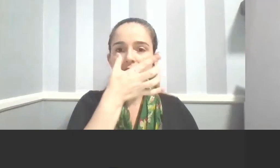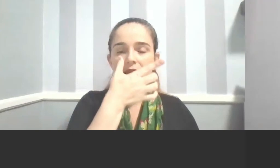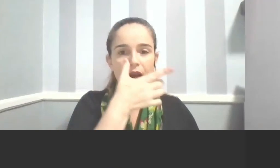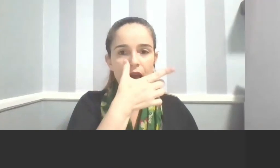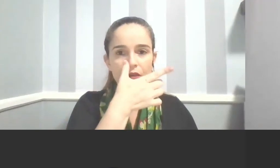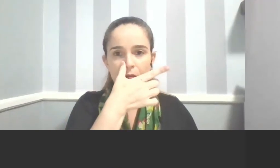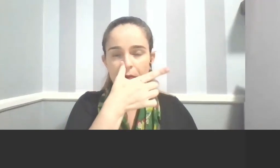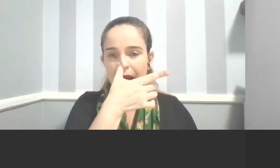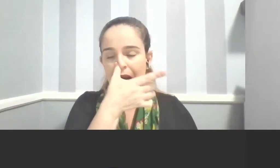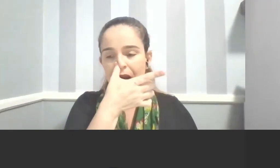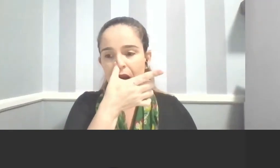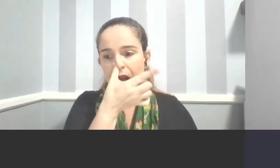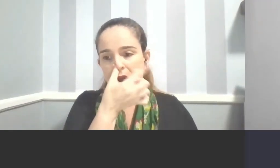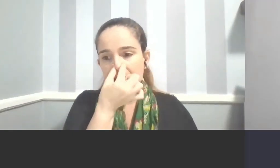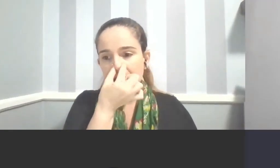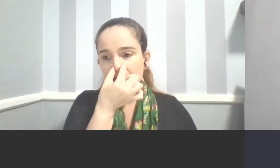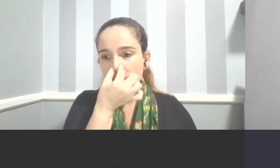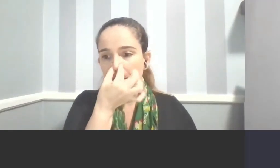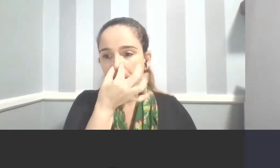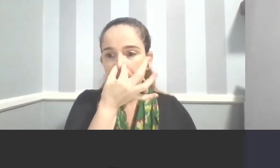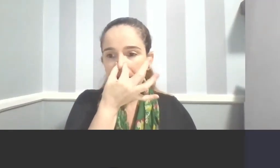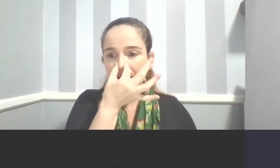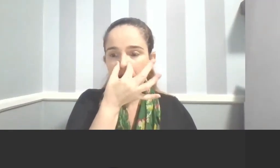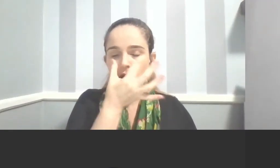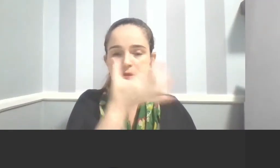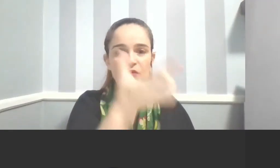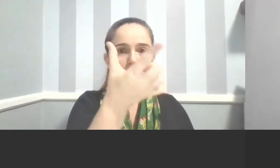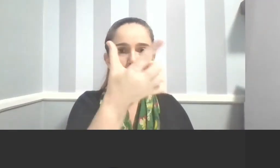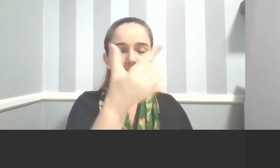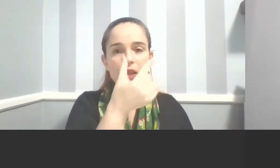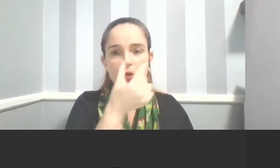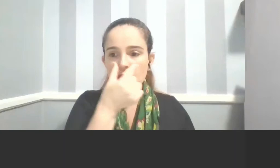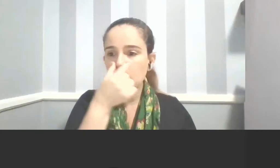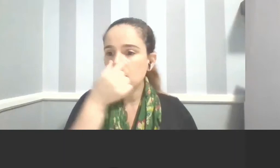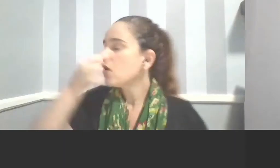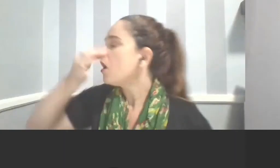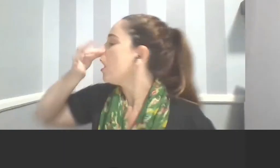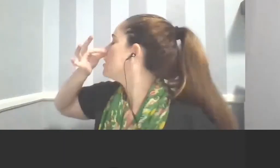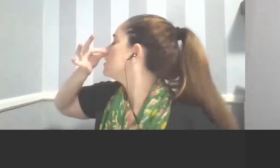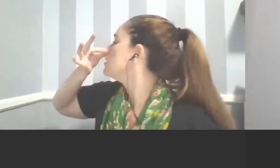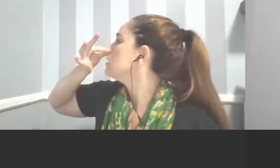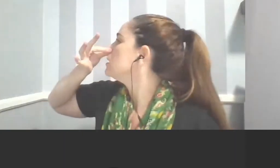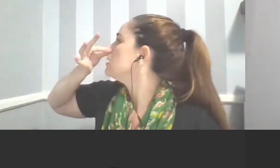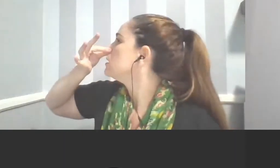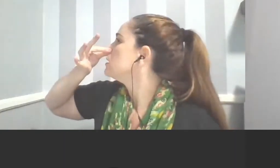uma pinça. Eu vou pegar e vou prender como se fosse um pregador. E vou,